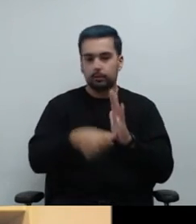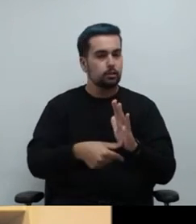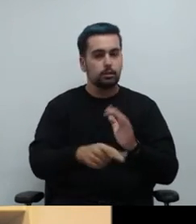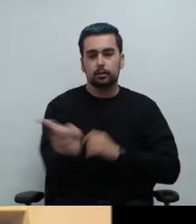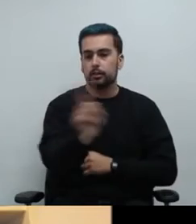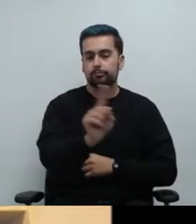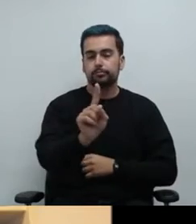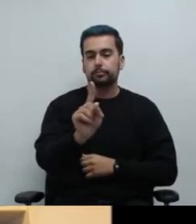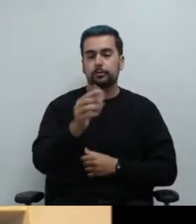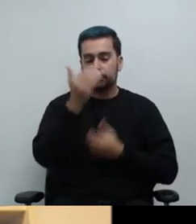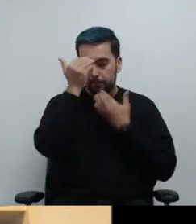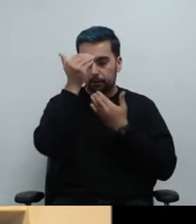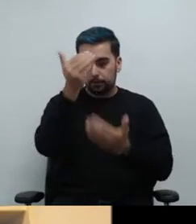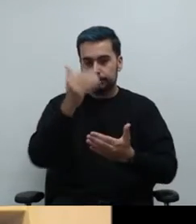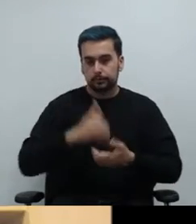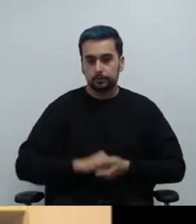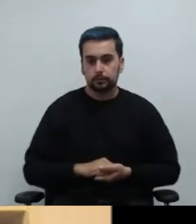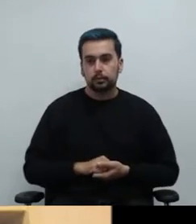ainda mais. Obrigada.